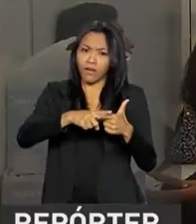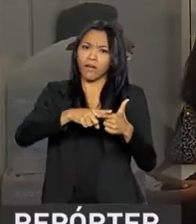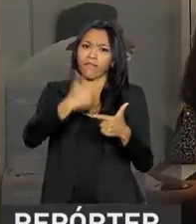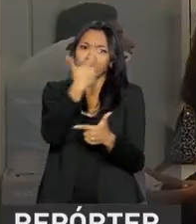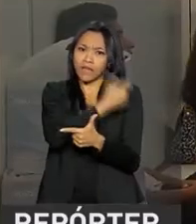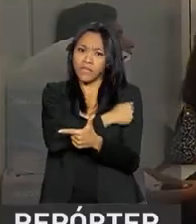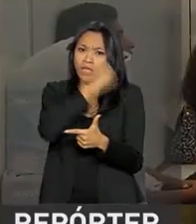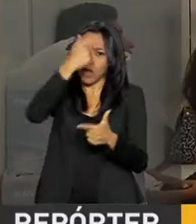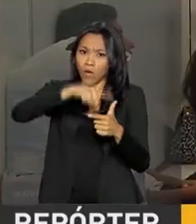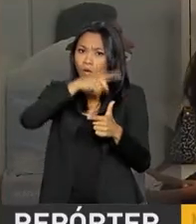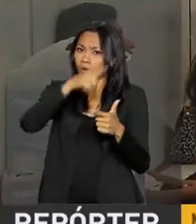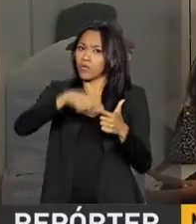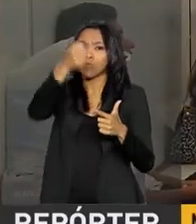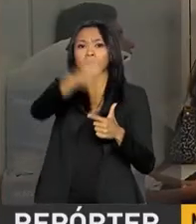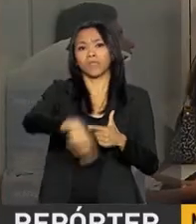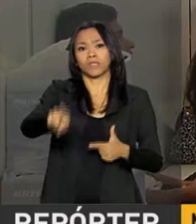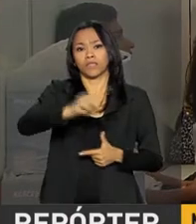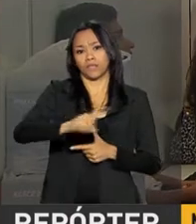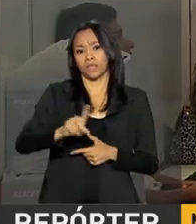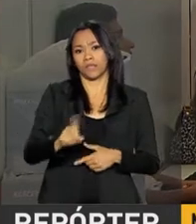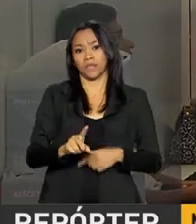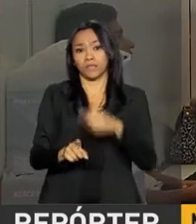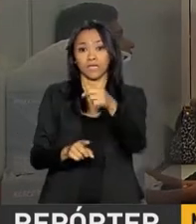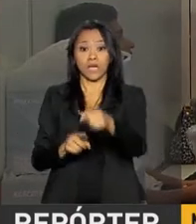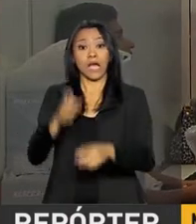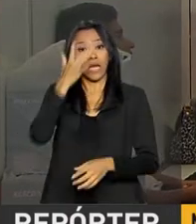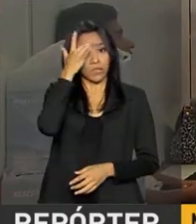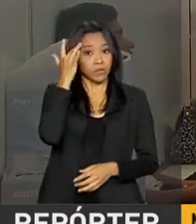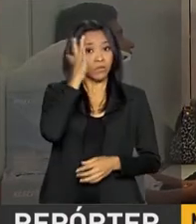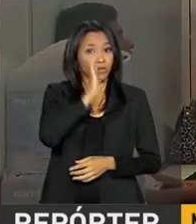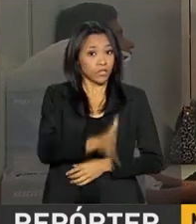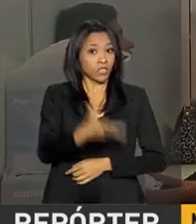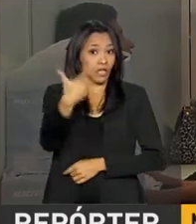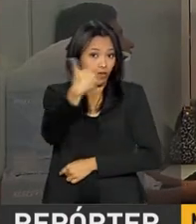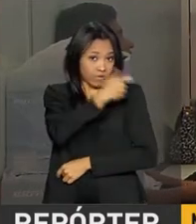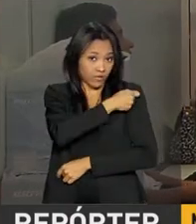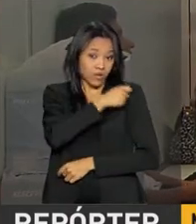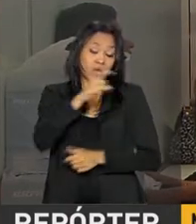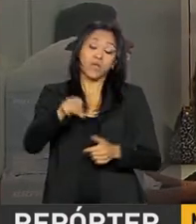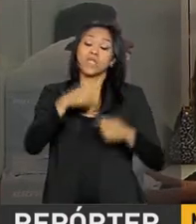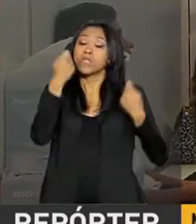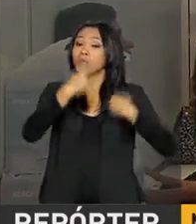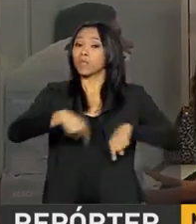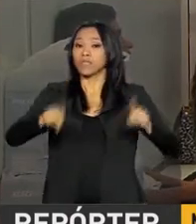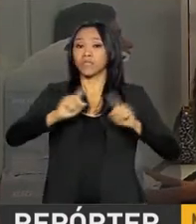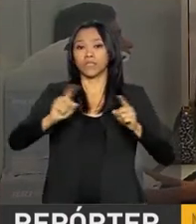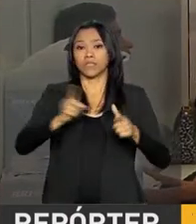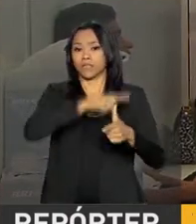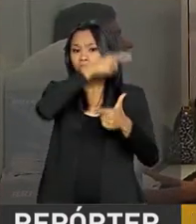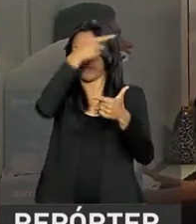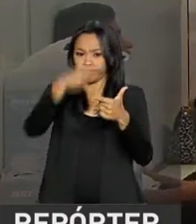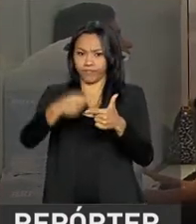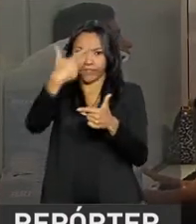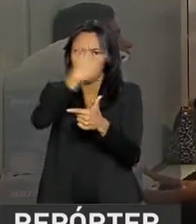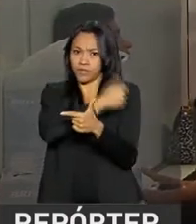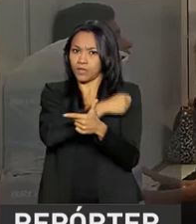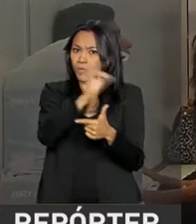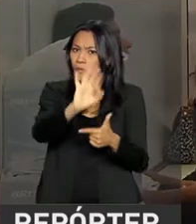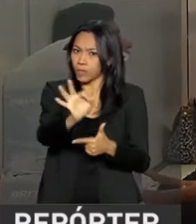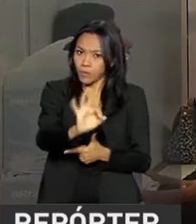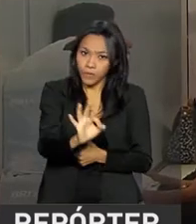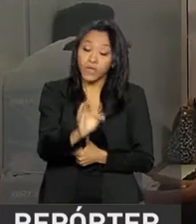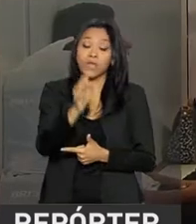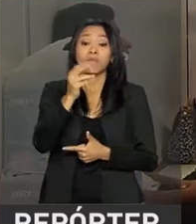pessoas que já têm uma dose da vacina não precisam tomar reforço, é uma dose única. E mesmo a pessoa que